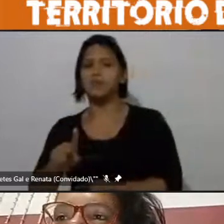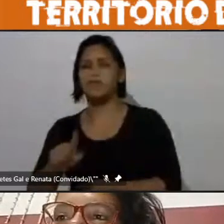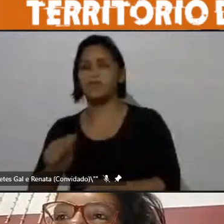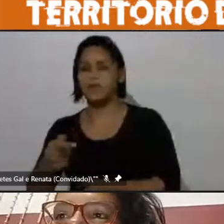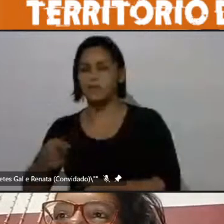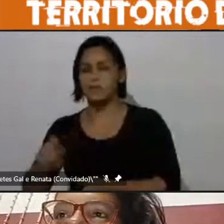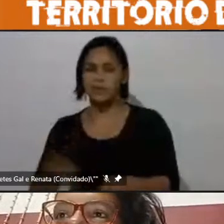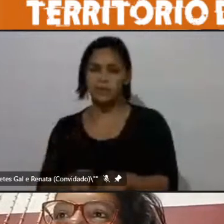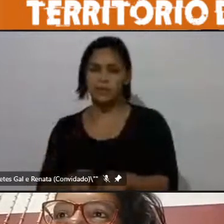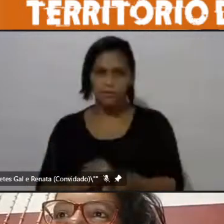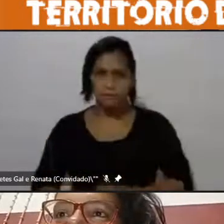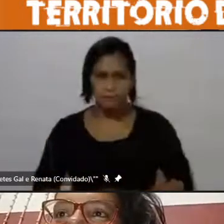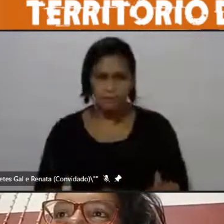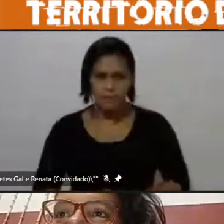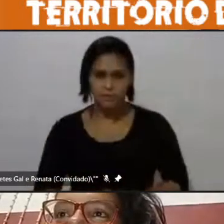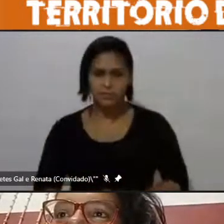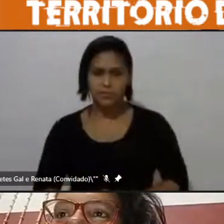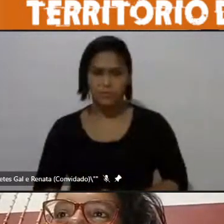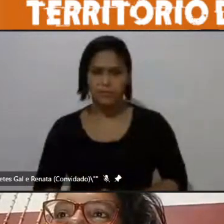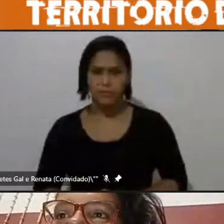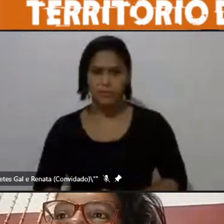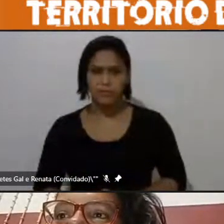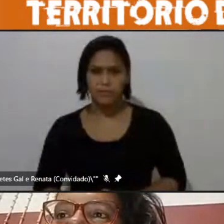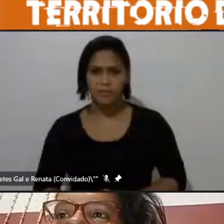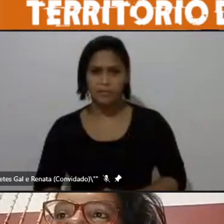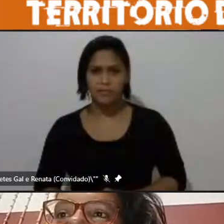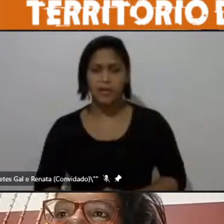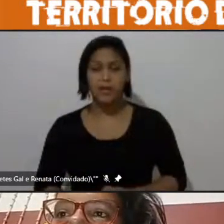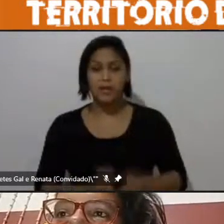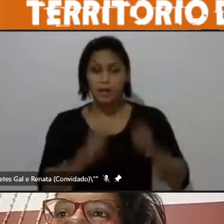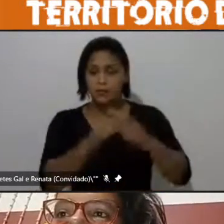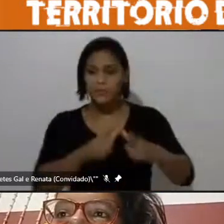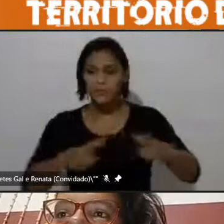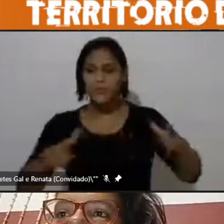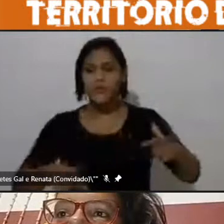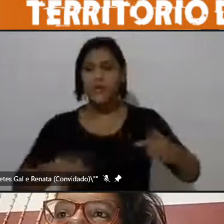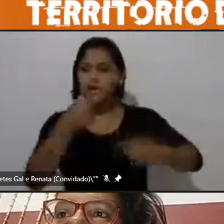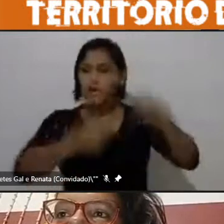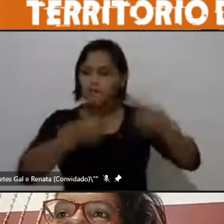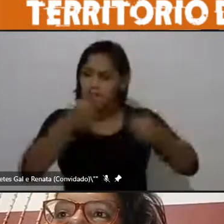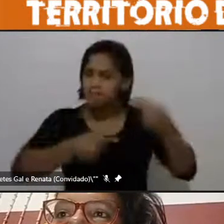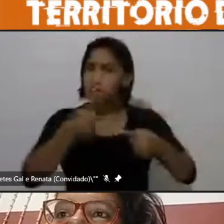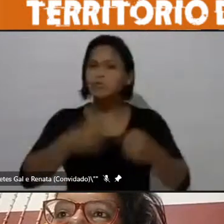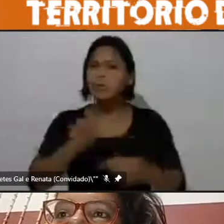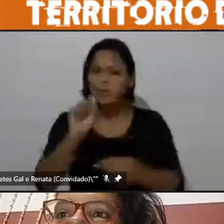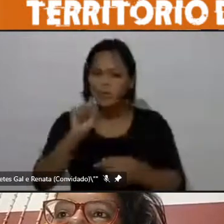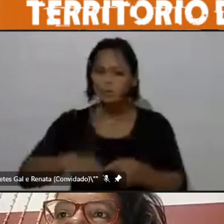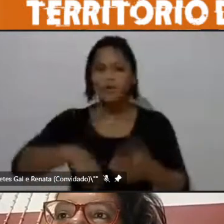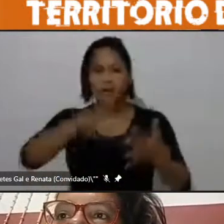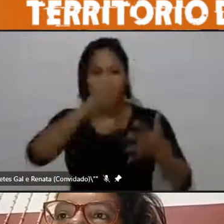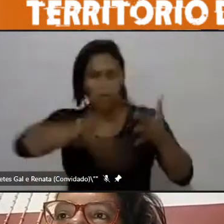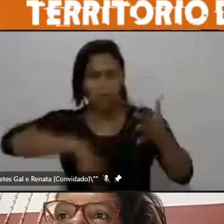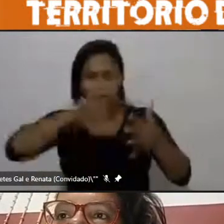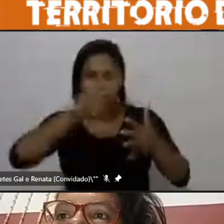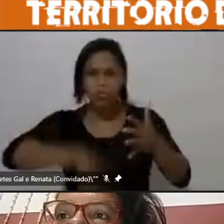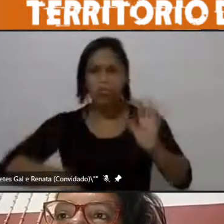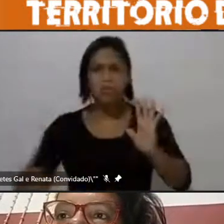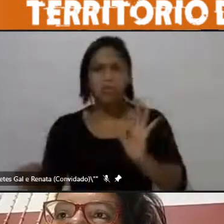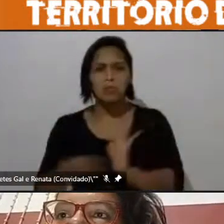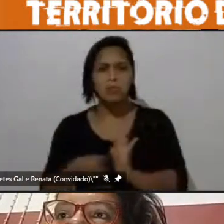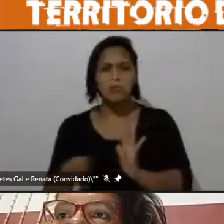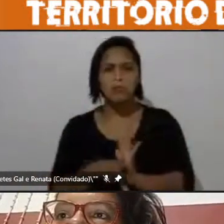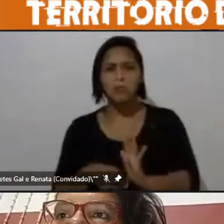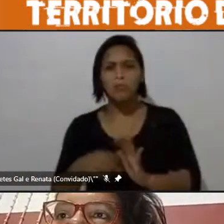bate-papos. Eu acho que está numa dimensão, a gente tem discutido muito, né, essa leitura, né,